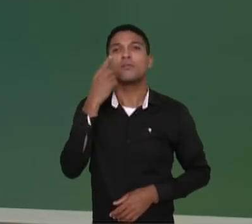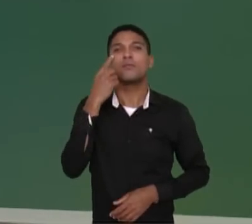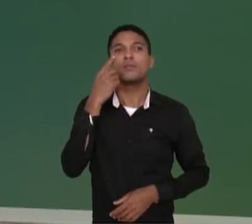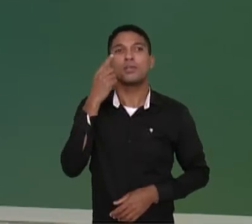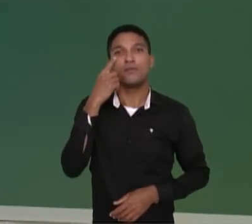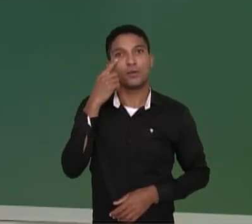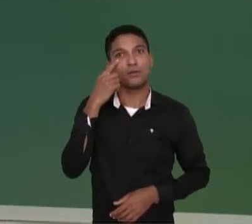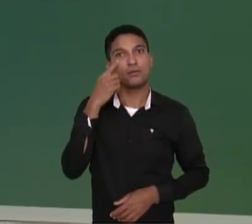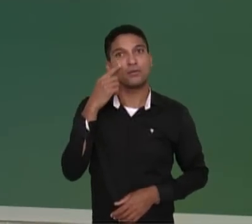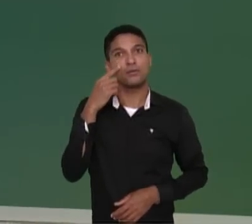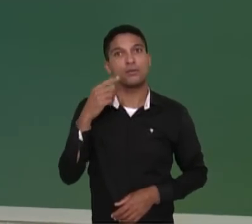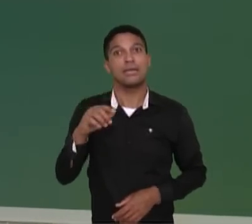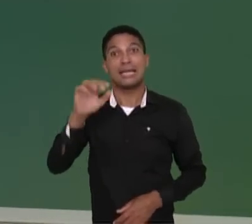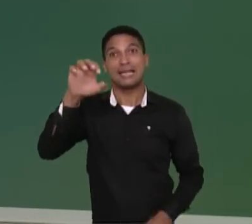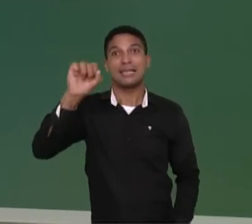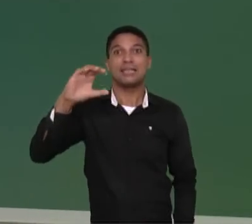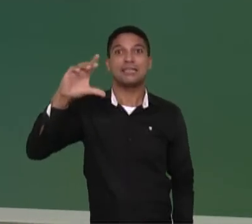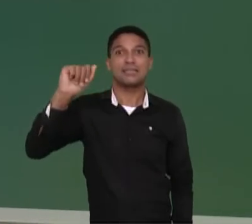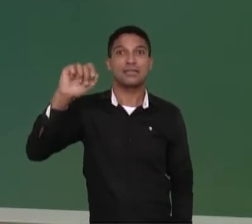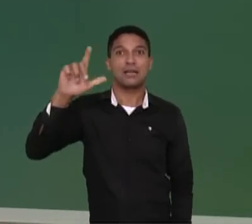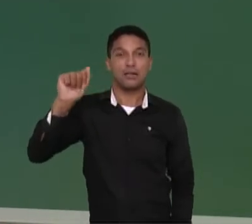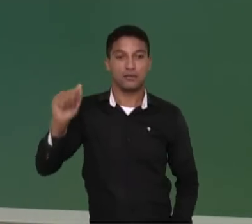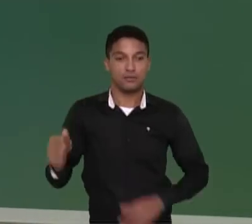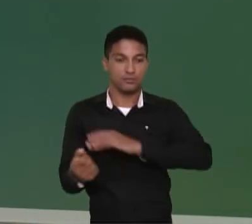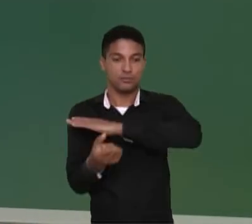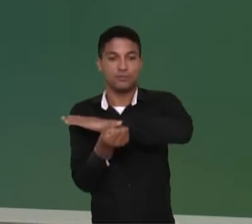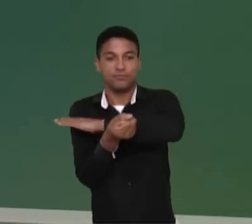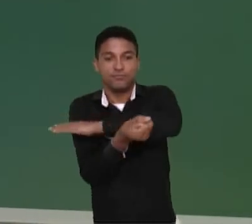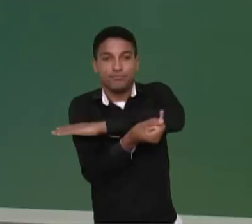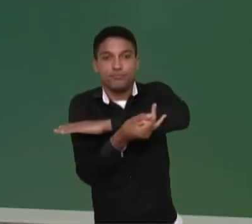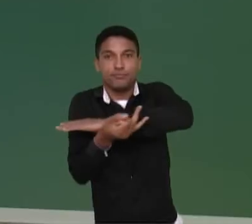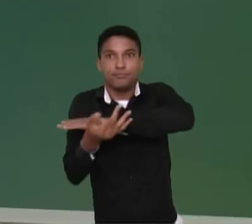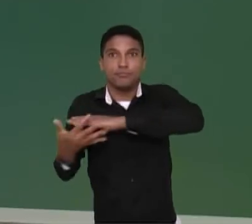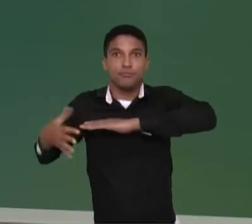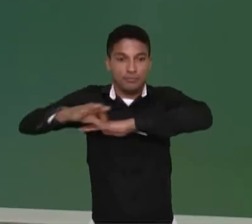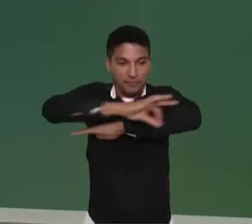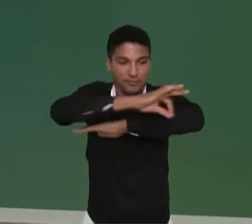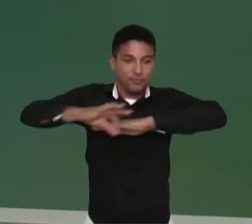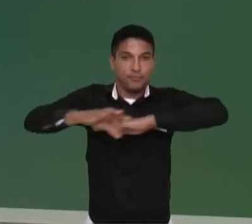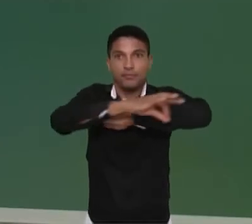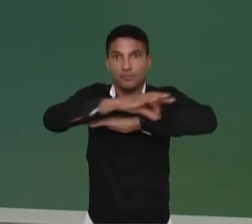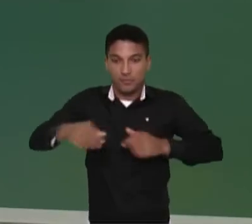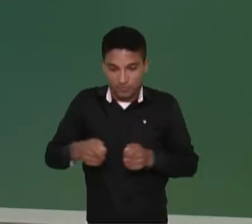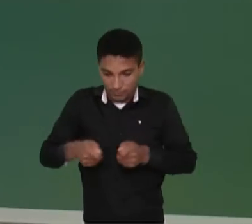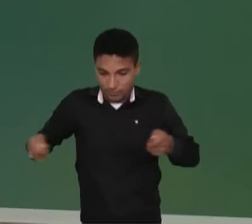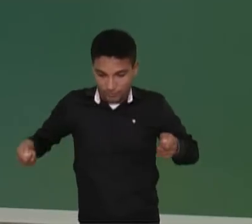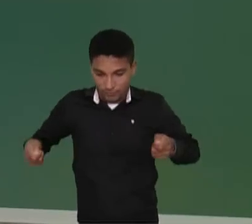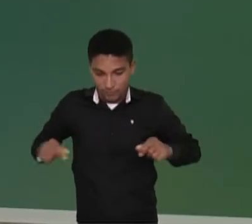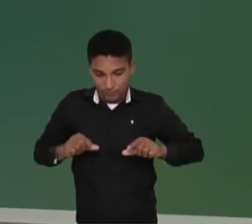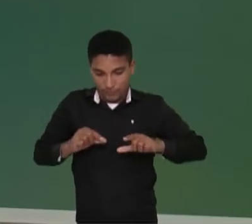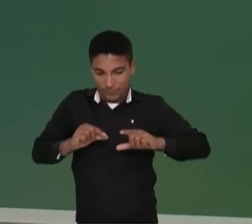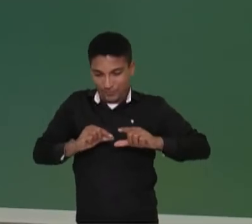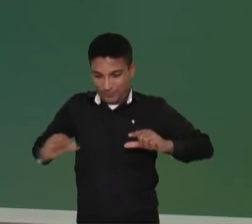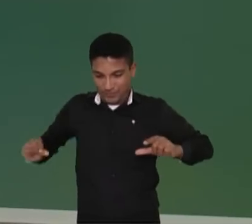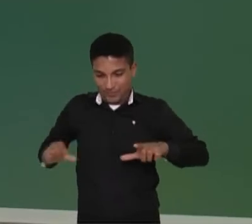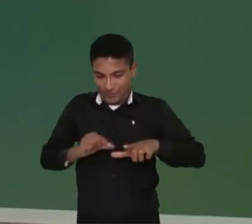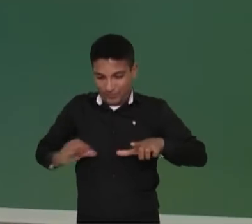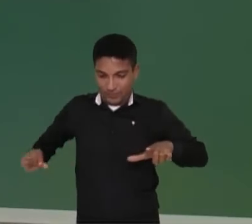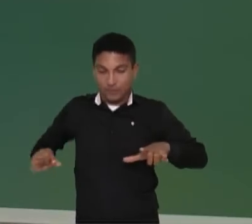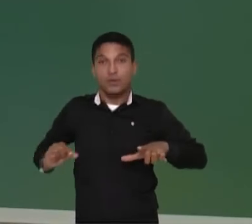Em centímetros. Eu costumo fazer o seguinte, antes de realizar o